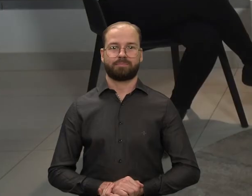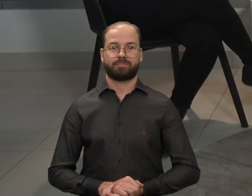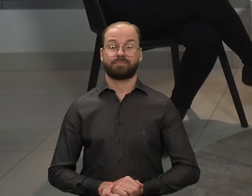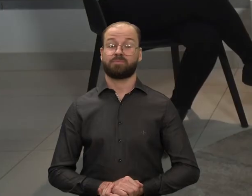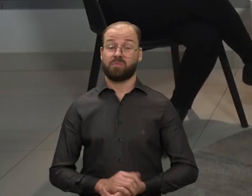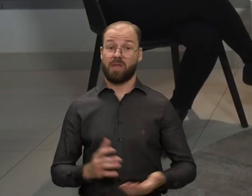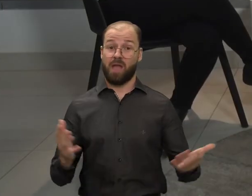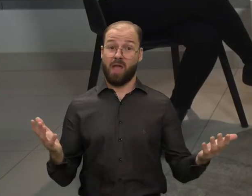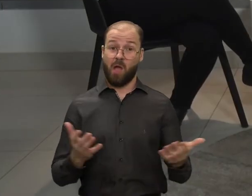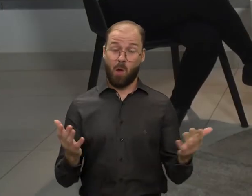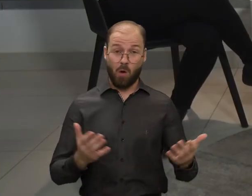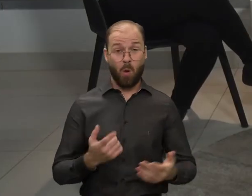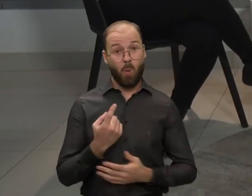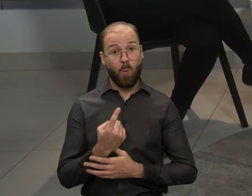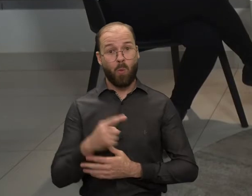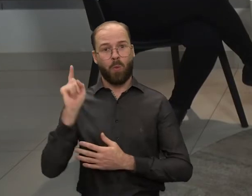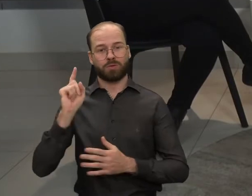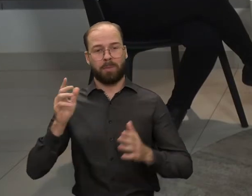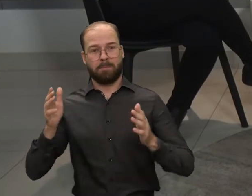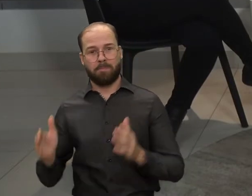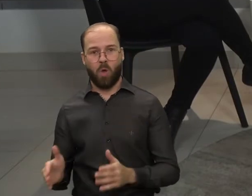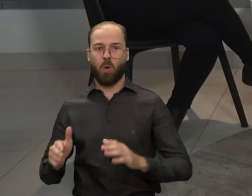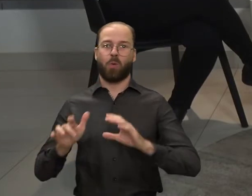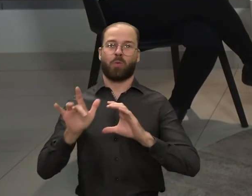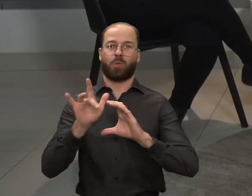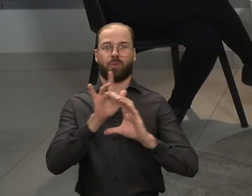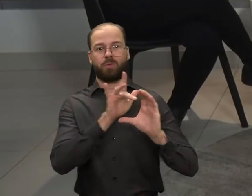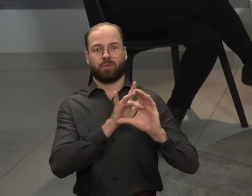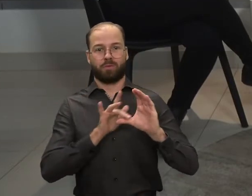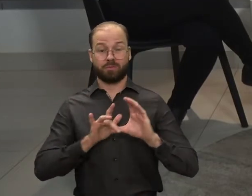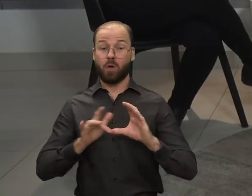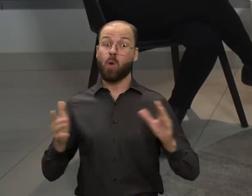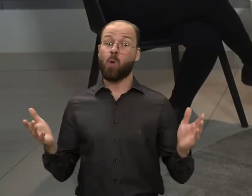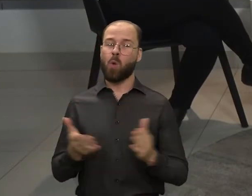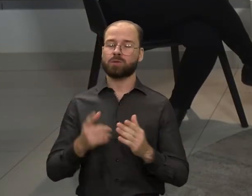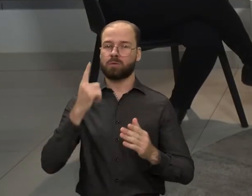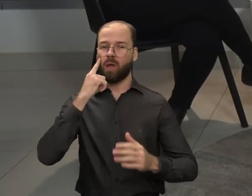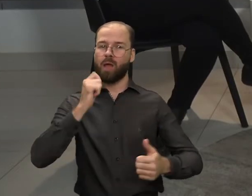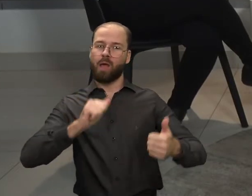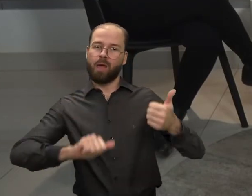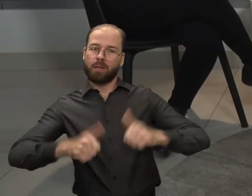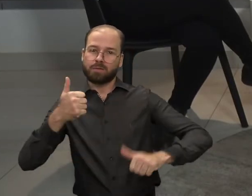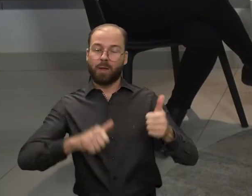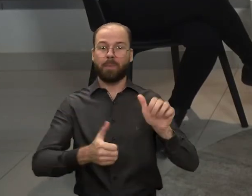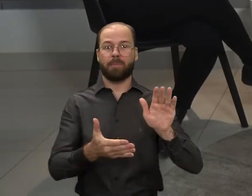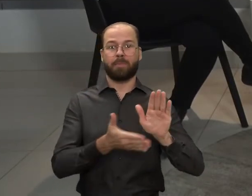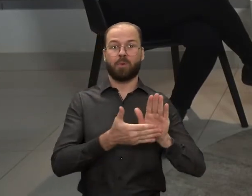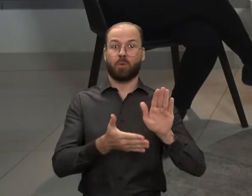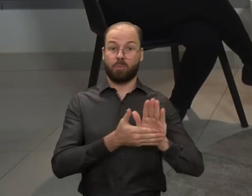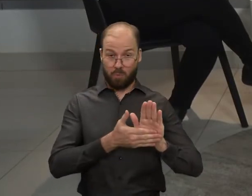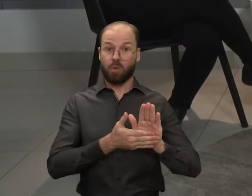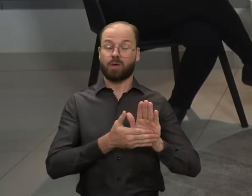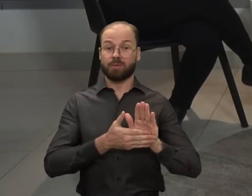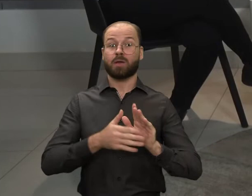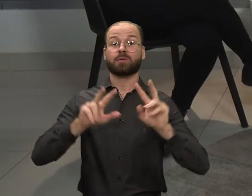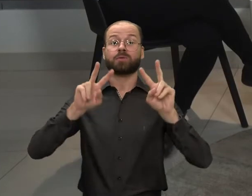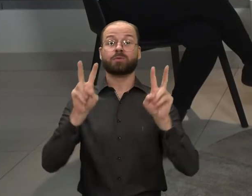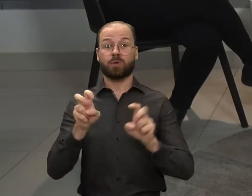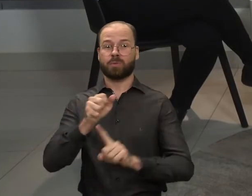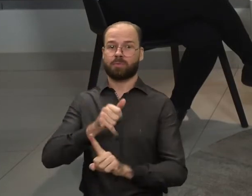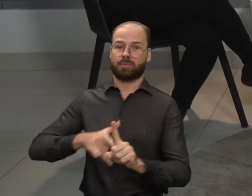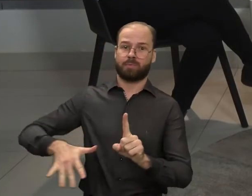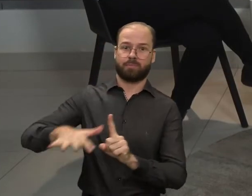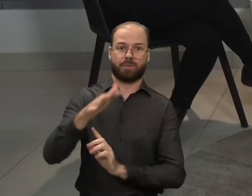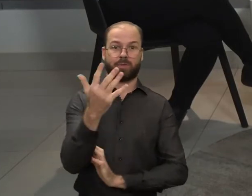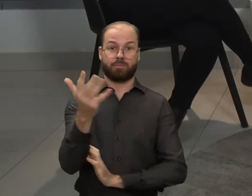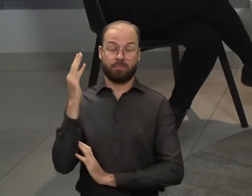Chegamos ao último bloco do Conexões, que hoje analisa as propostas a respeito do meio ambiente que foram apresentadas